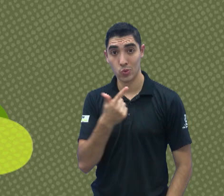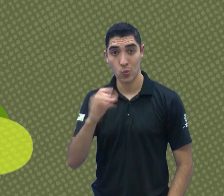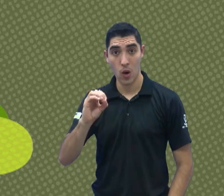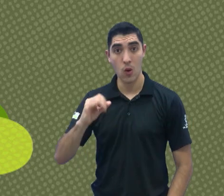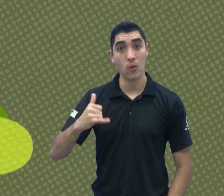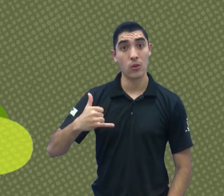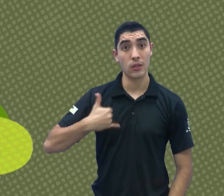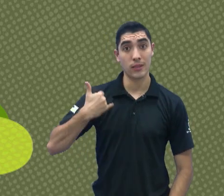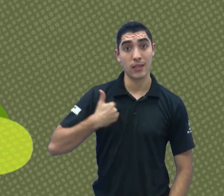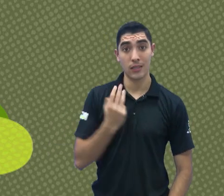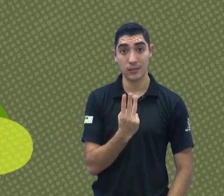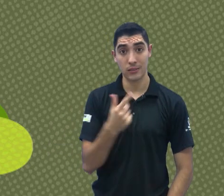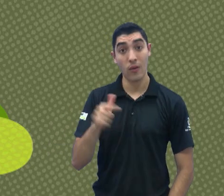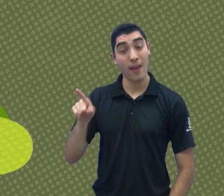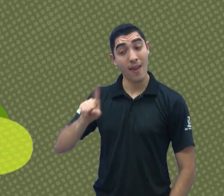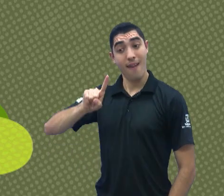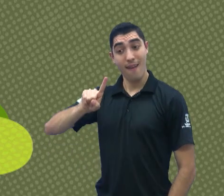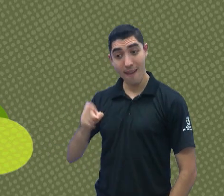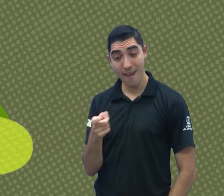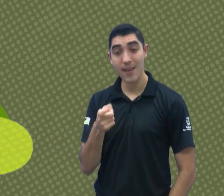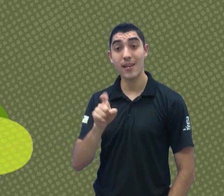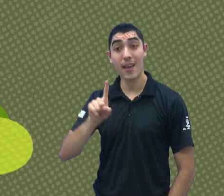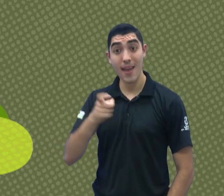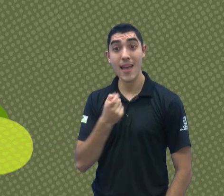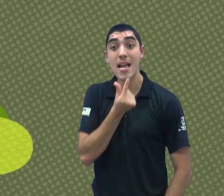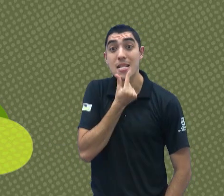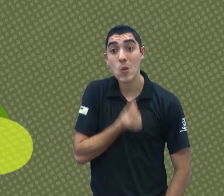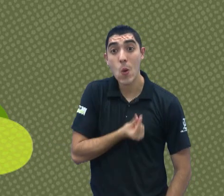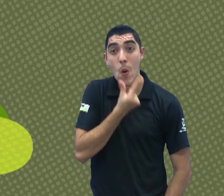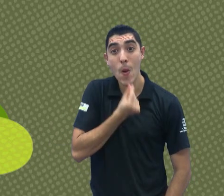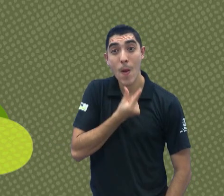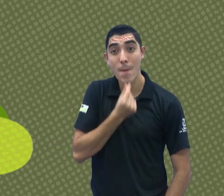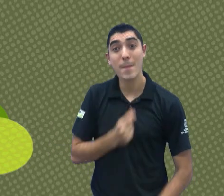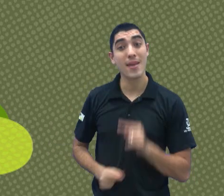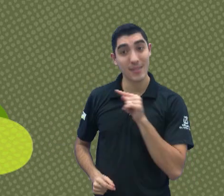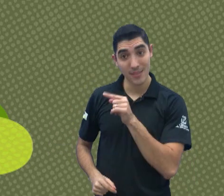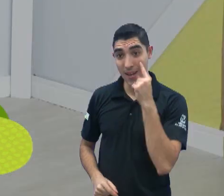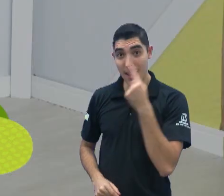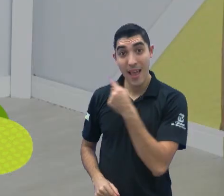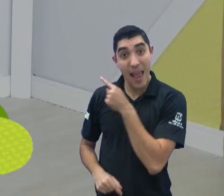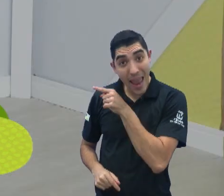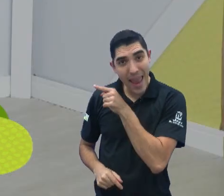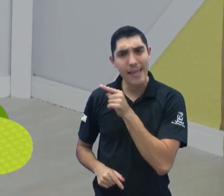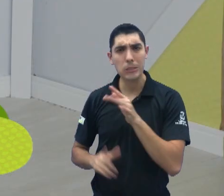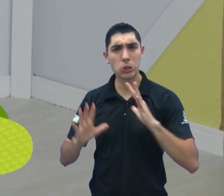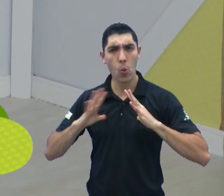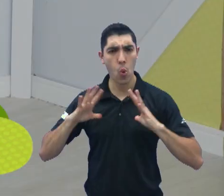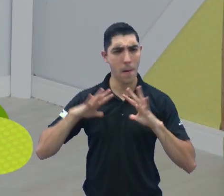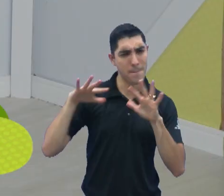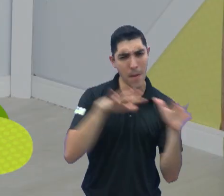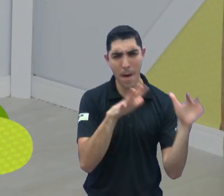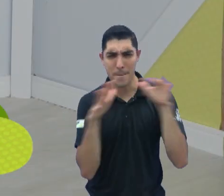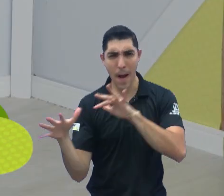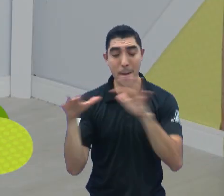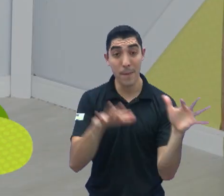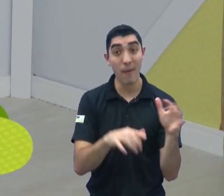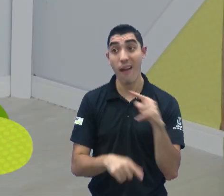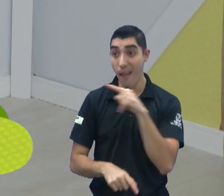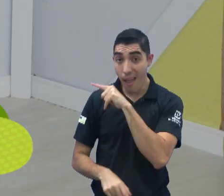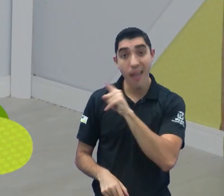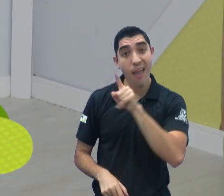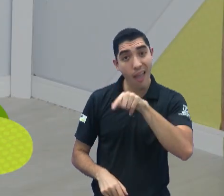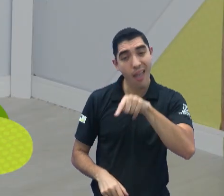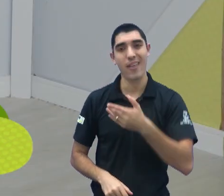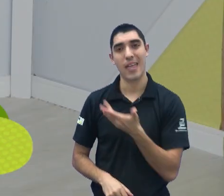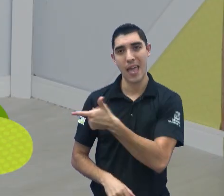estava no Comercial e fechou o gol contra o São José. Ele tirou o sono do Marcelo Marelli aí na Copa Paulista, eliminando